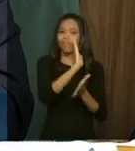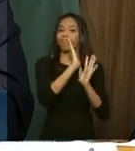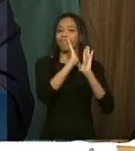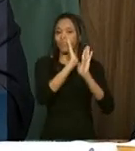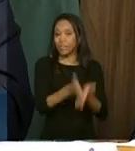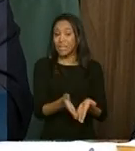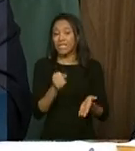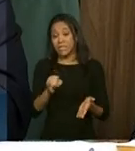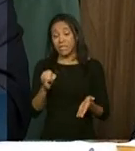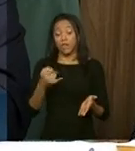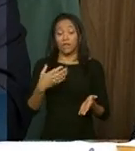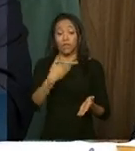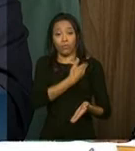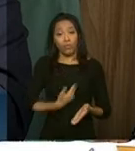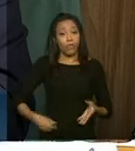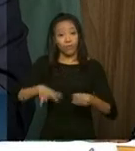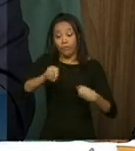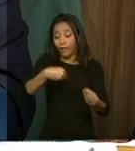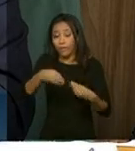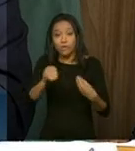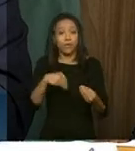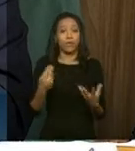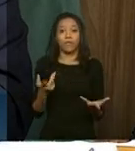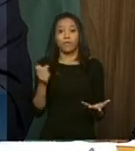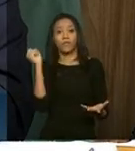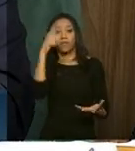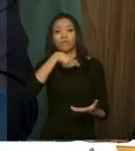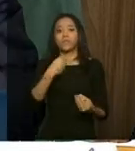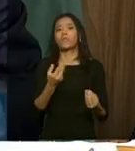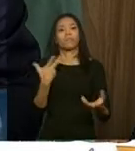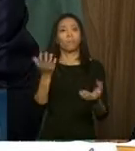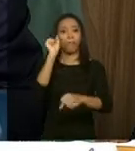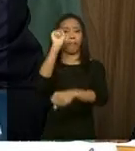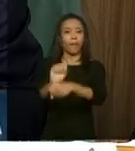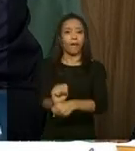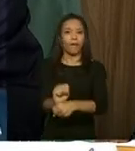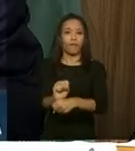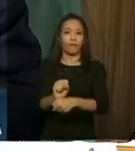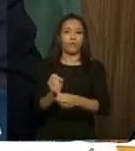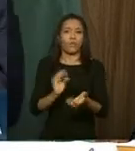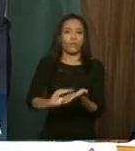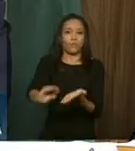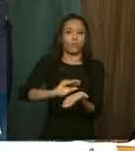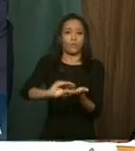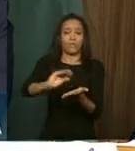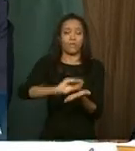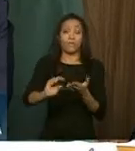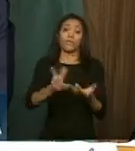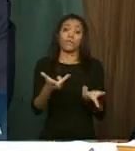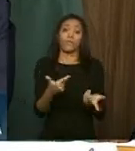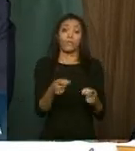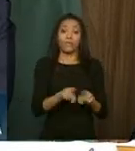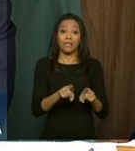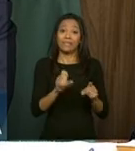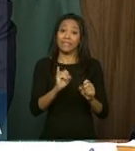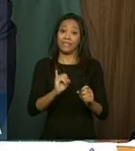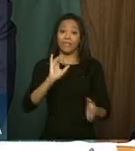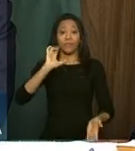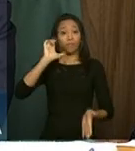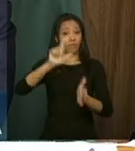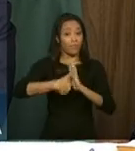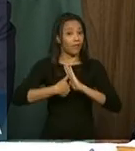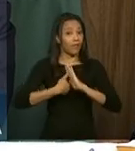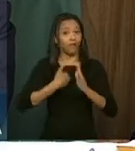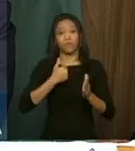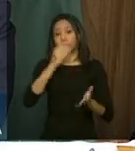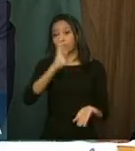essa flexibilização, o que nos resta é parar os investimentos e entregar um superávit que vai nos jogar no quadro de recessão e desemprego.